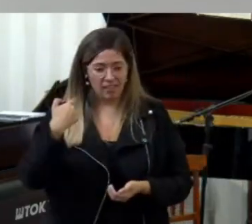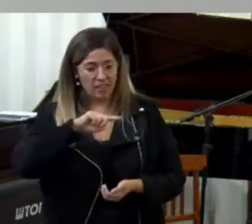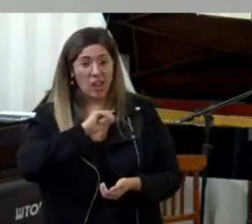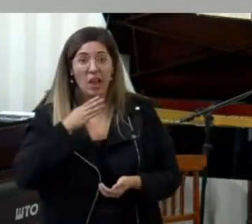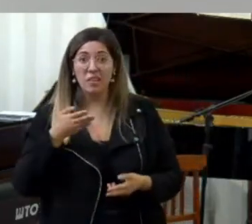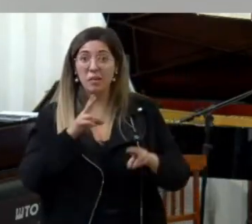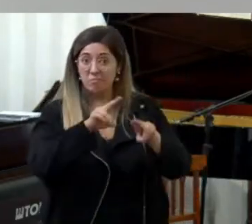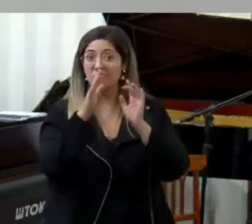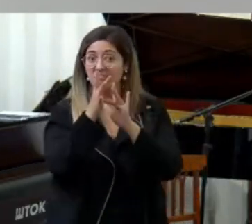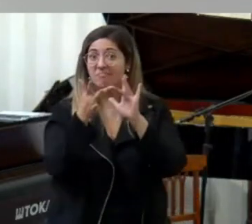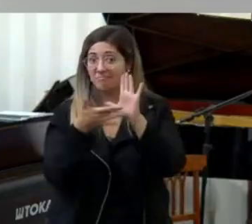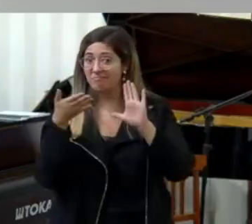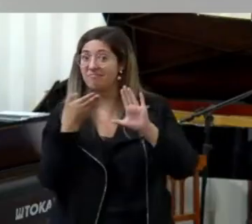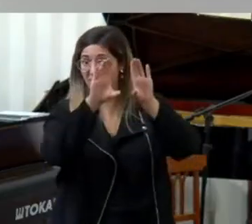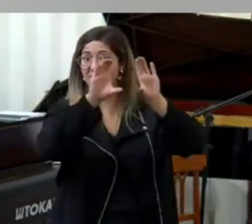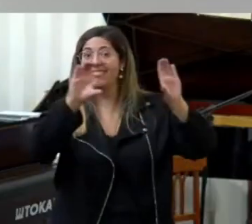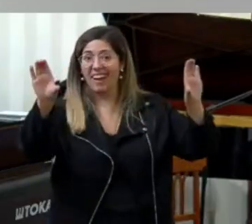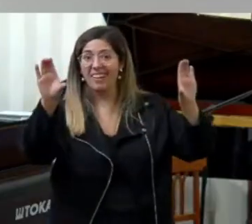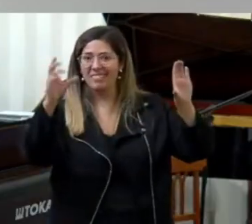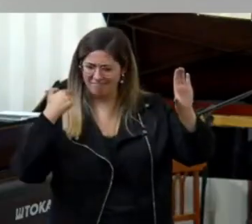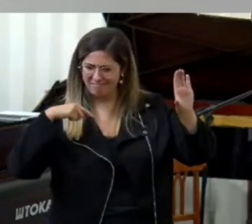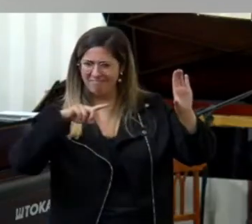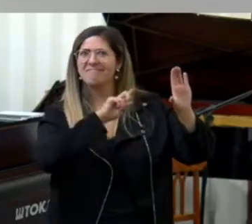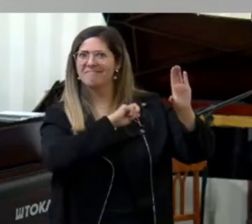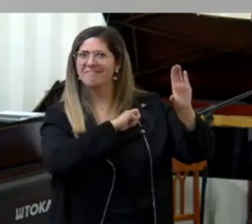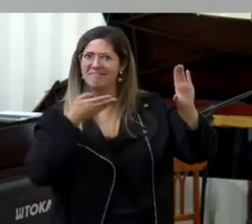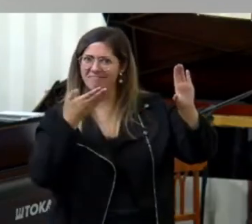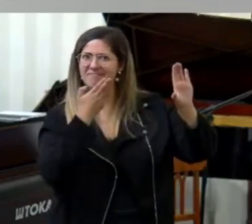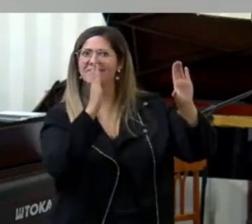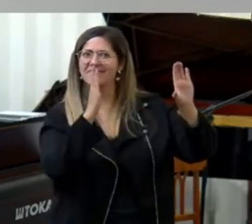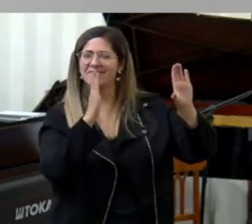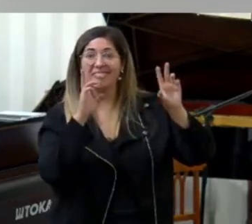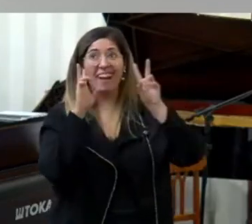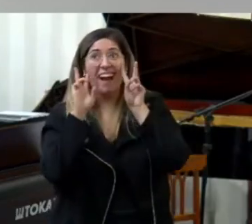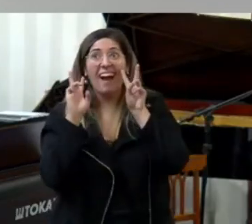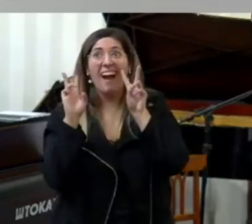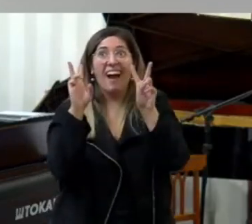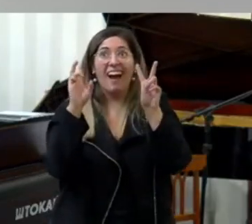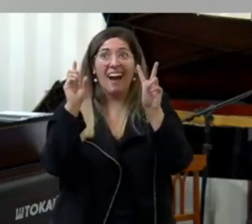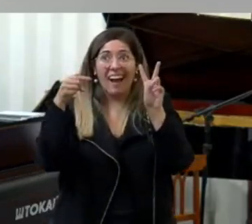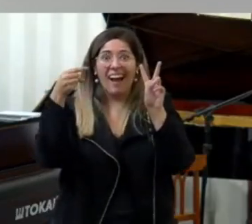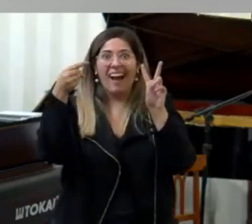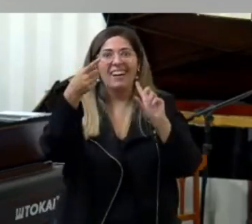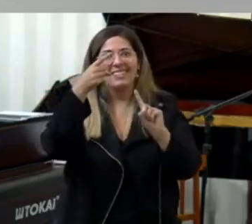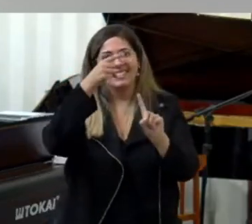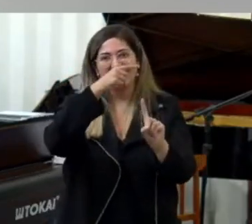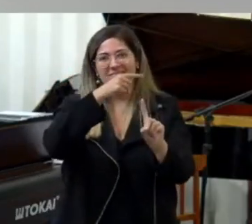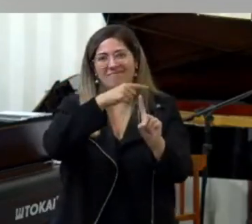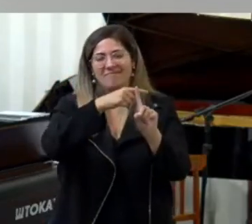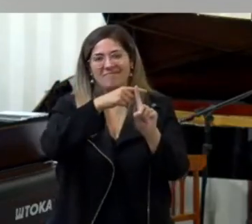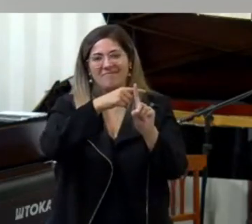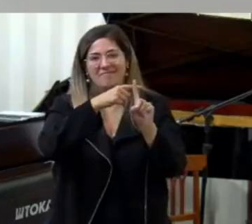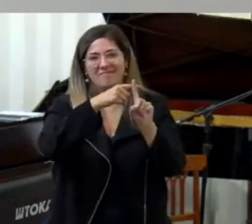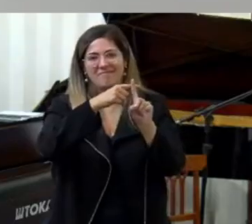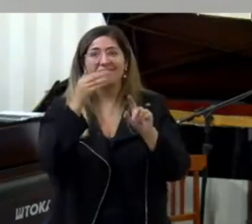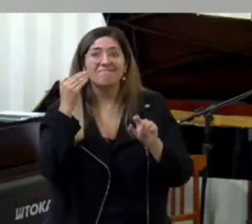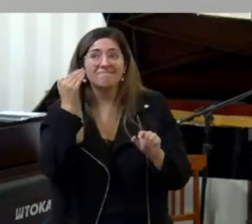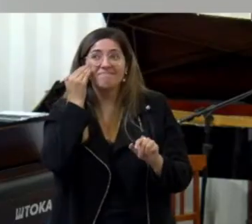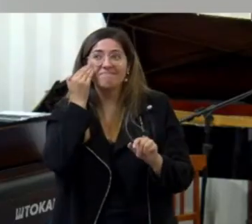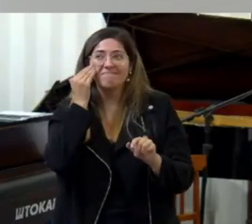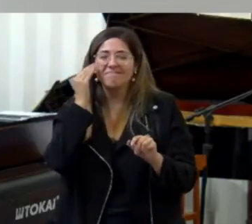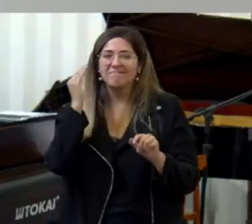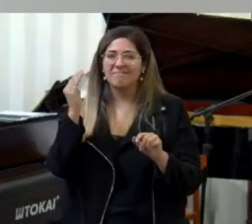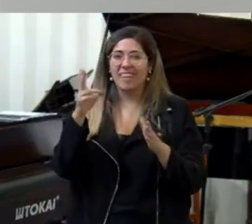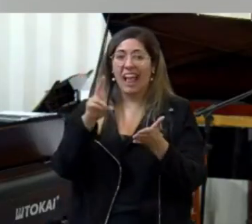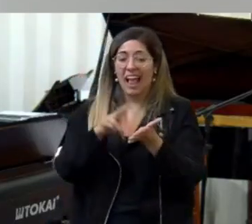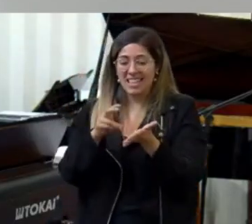por Jesus. Vocês contemplarão o que vem depois da cruz. Vocês compreenderão o